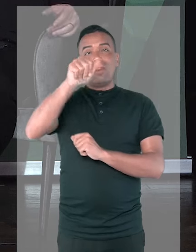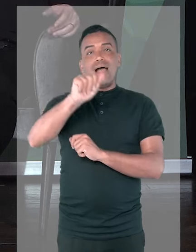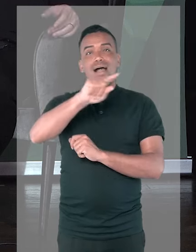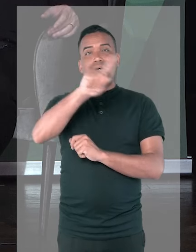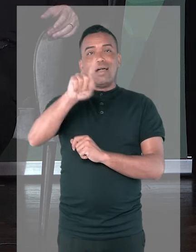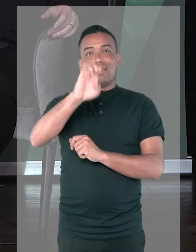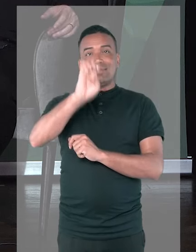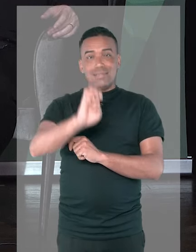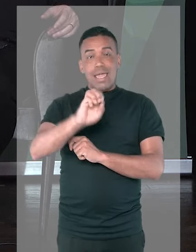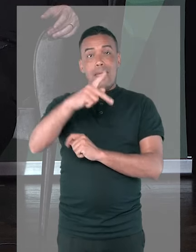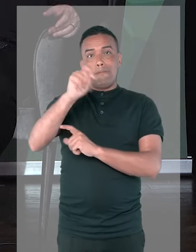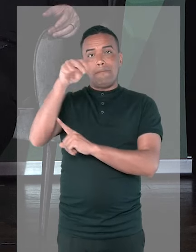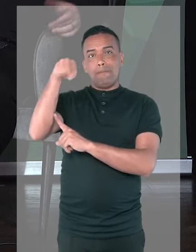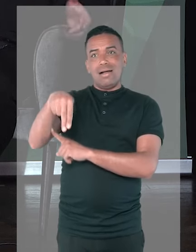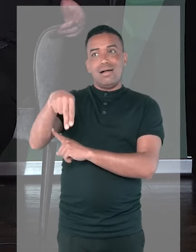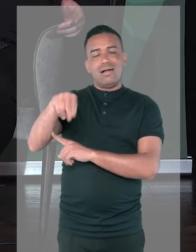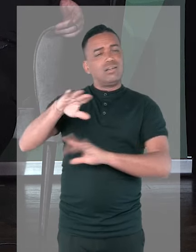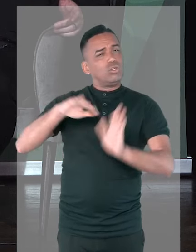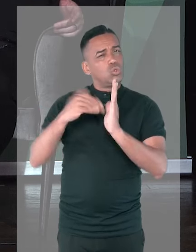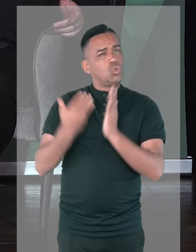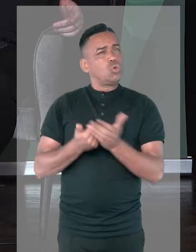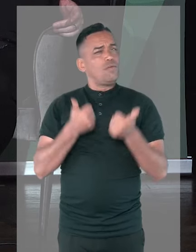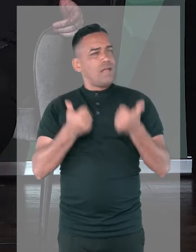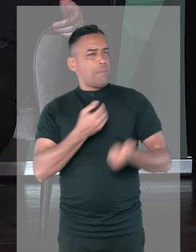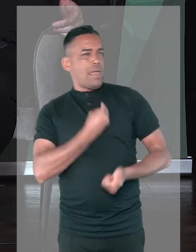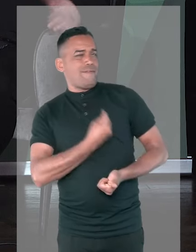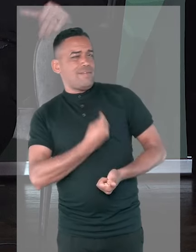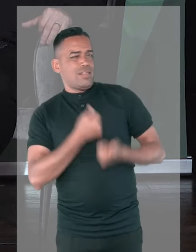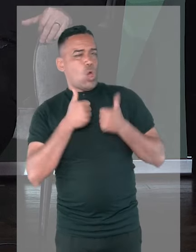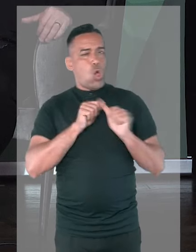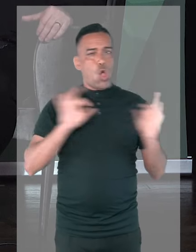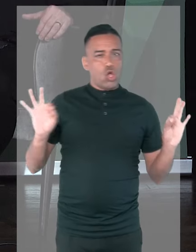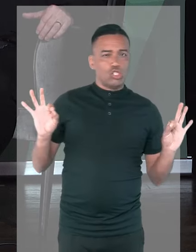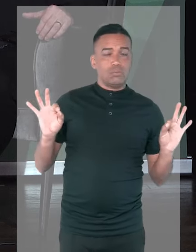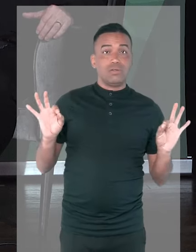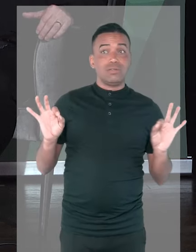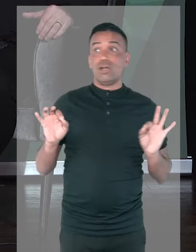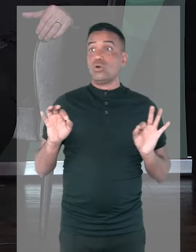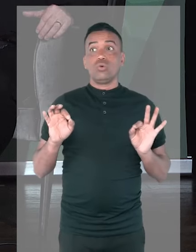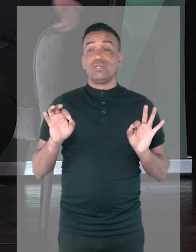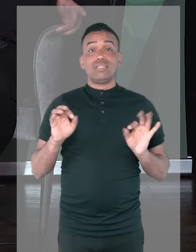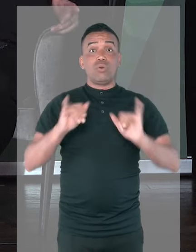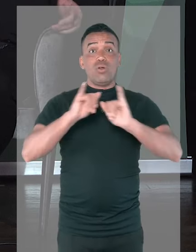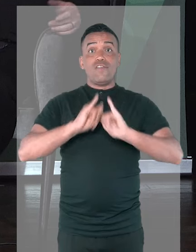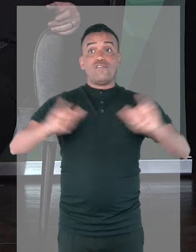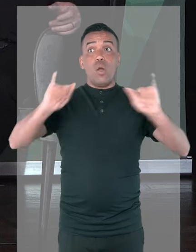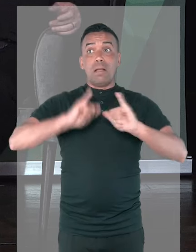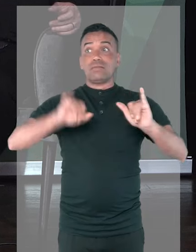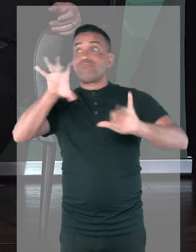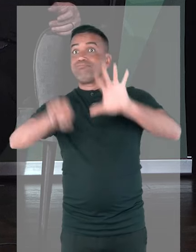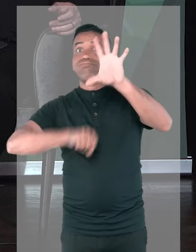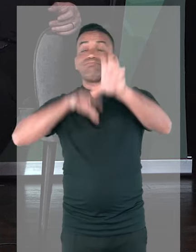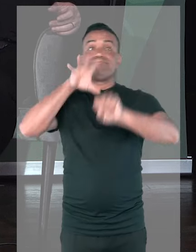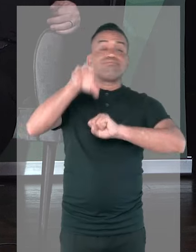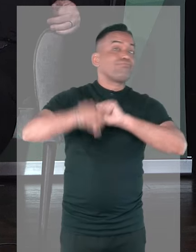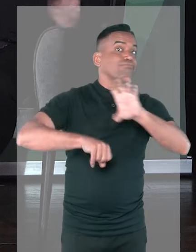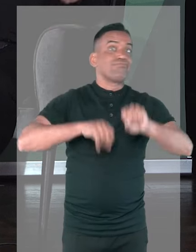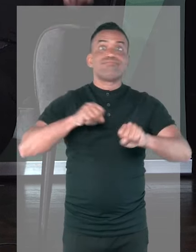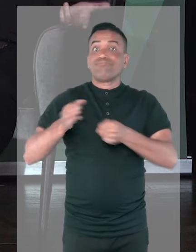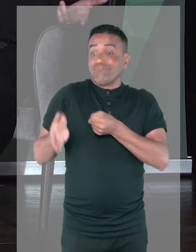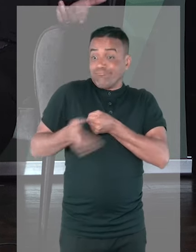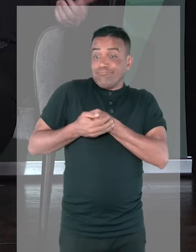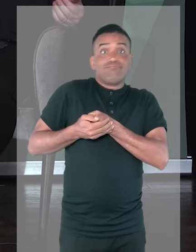seja, nós somos metralhados por esse tipo de informação subliminar o tempo todo. E